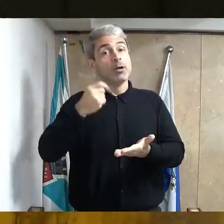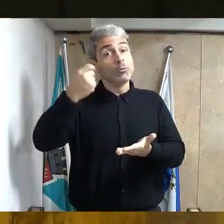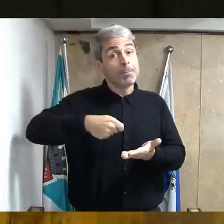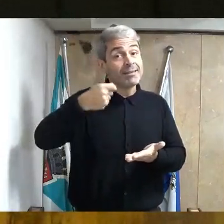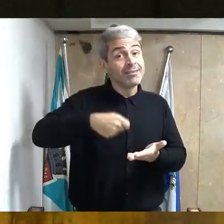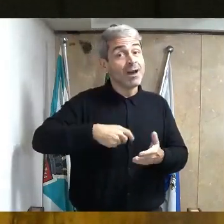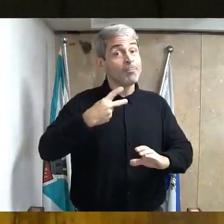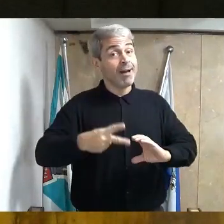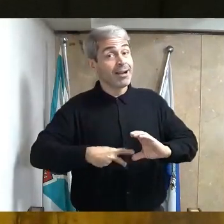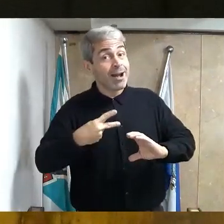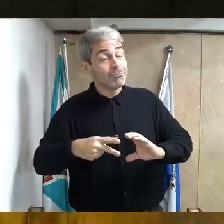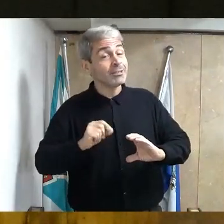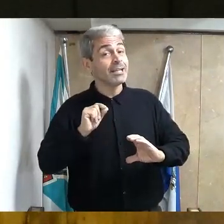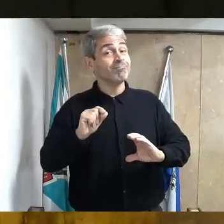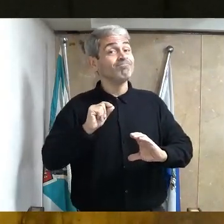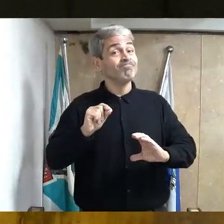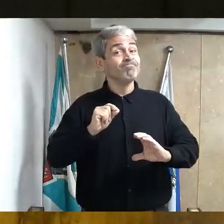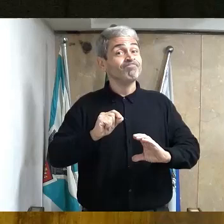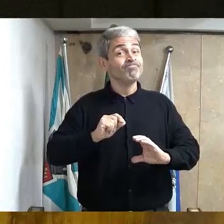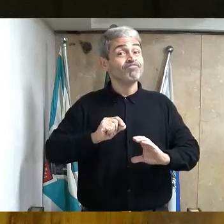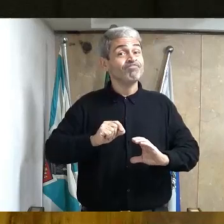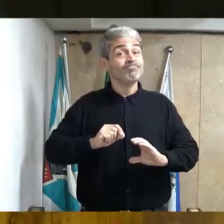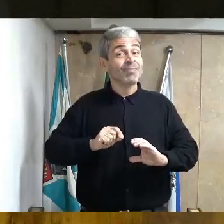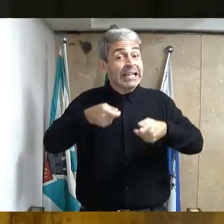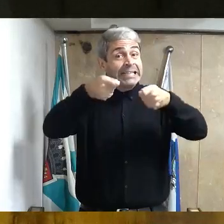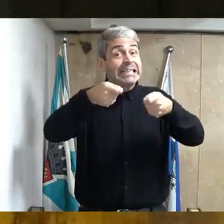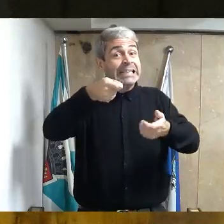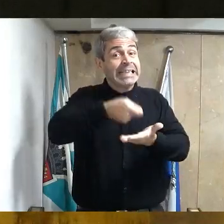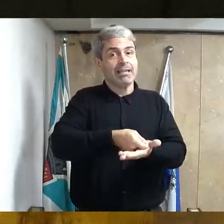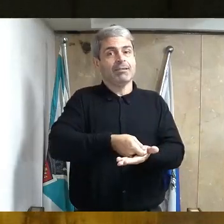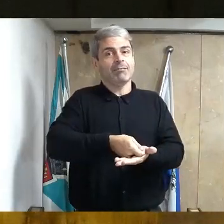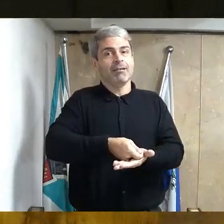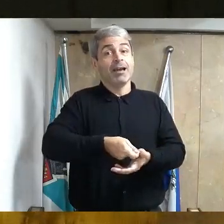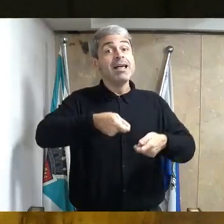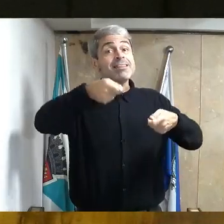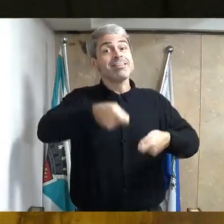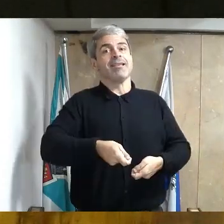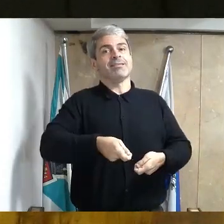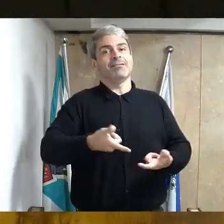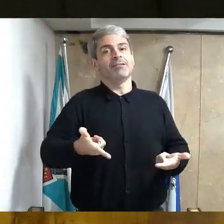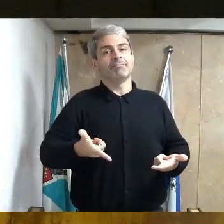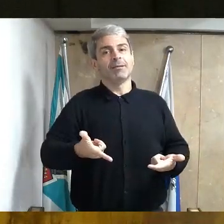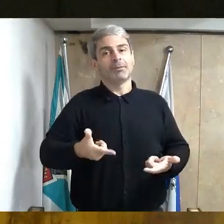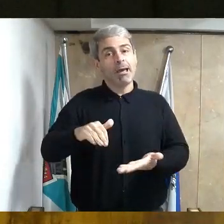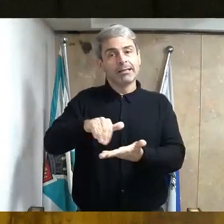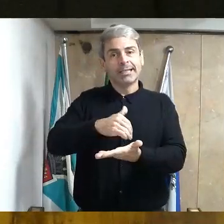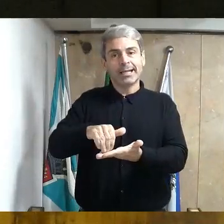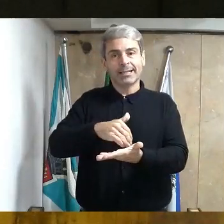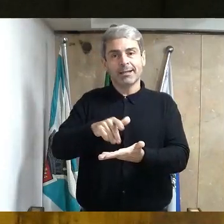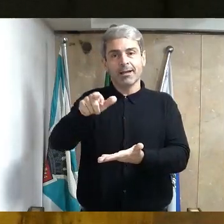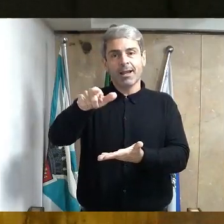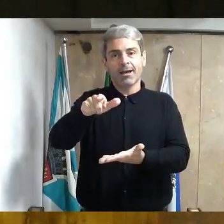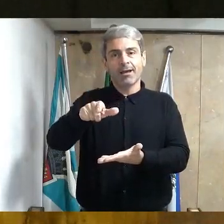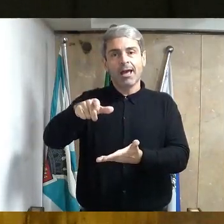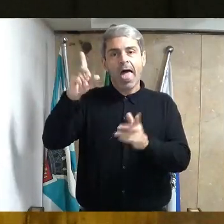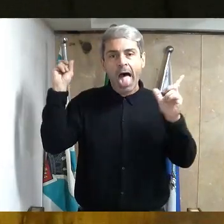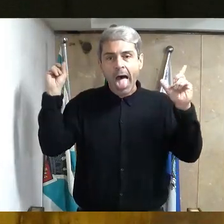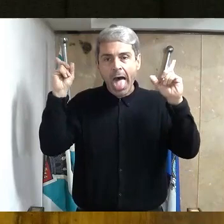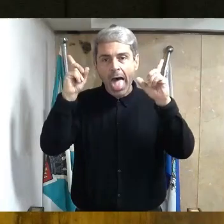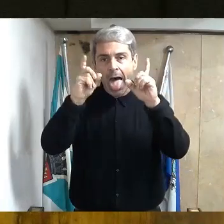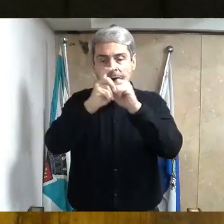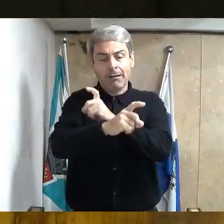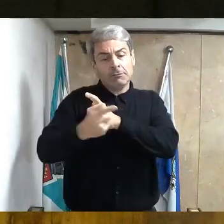casa precisa tomar uma decisão imediatamente. Nós não podemos ter um secretário dificultando a vida das